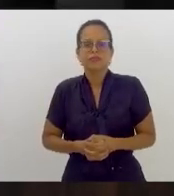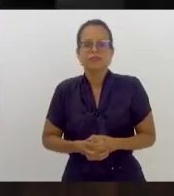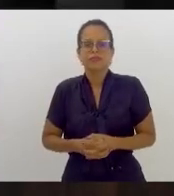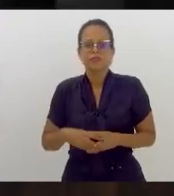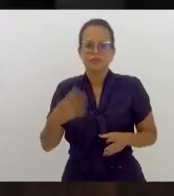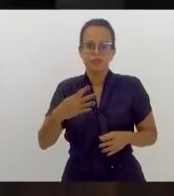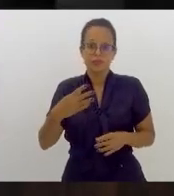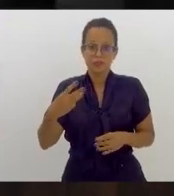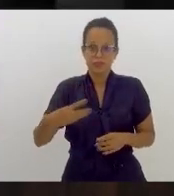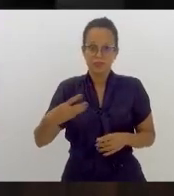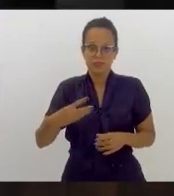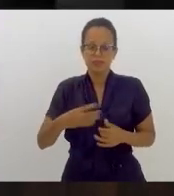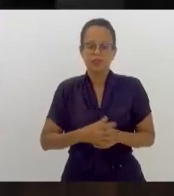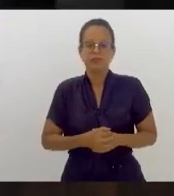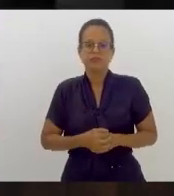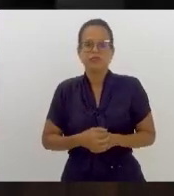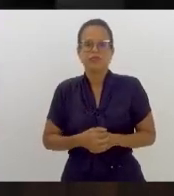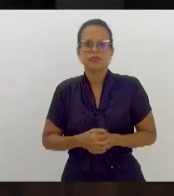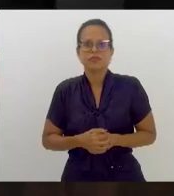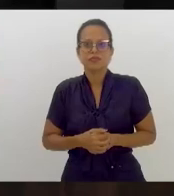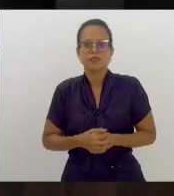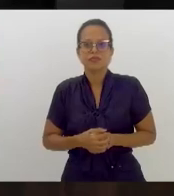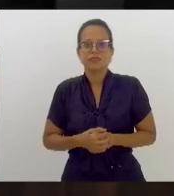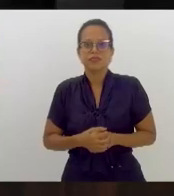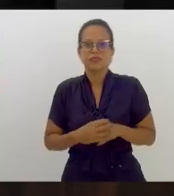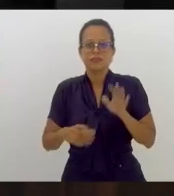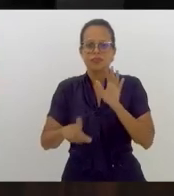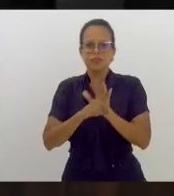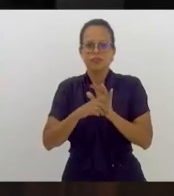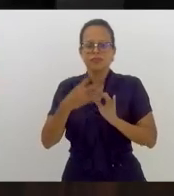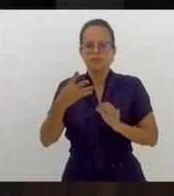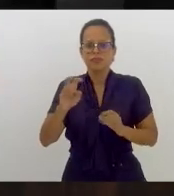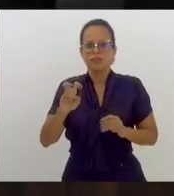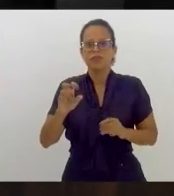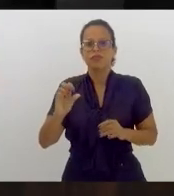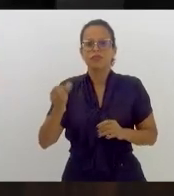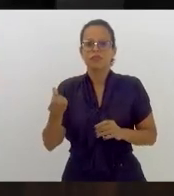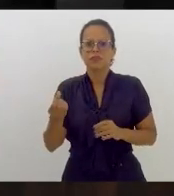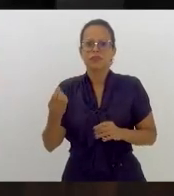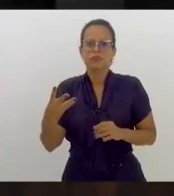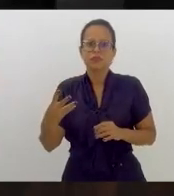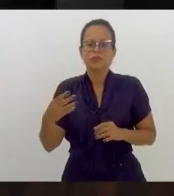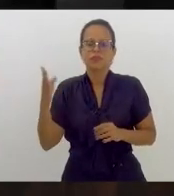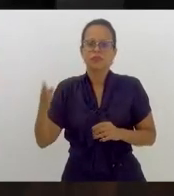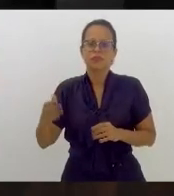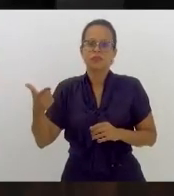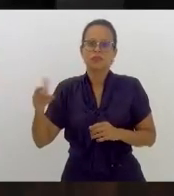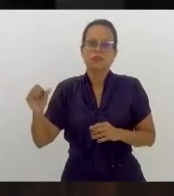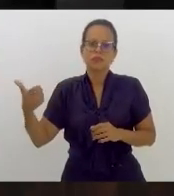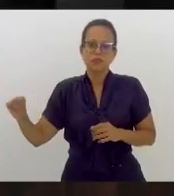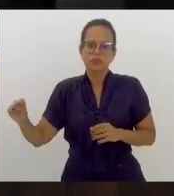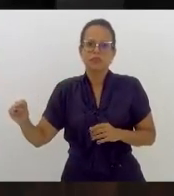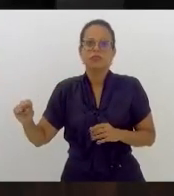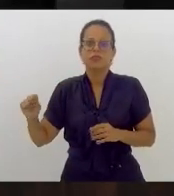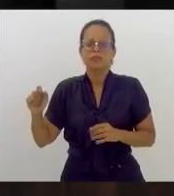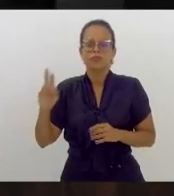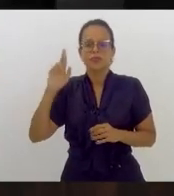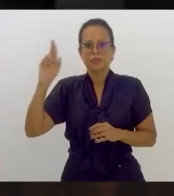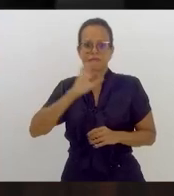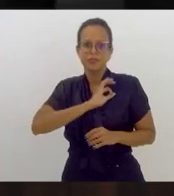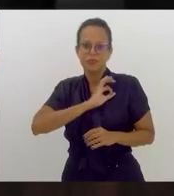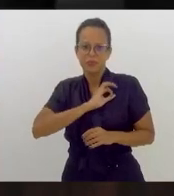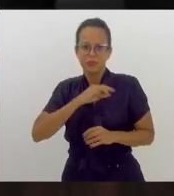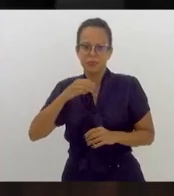43º da pauta, veto total aposto ao projeto de lei 4564-A de 18, de autoria da deputada Marta Rocha, que